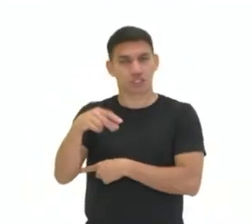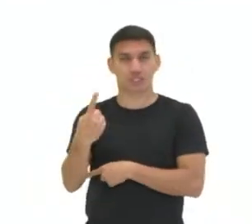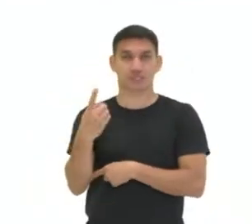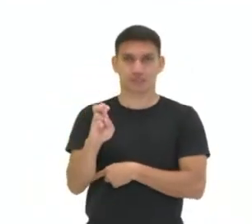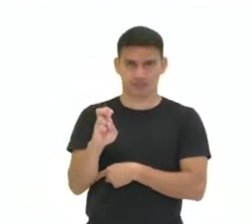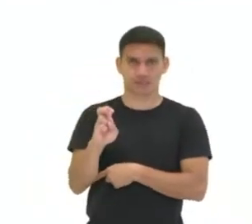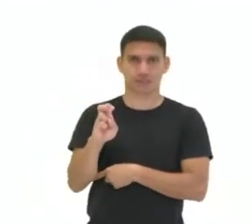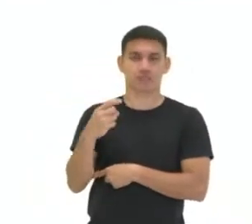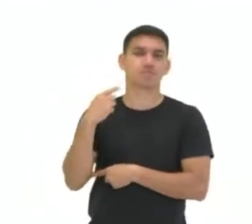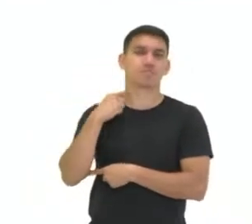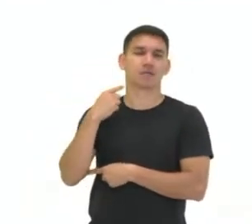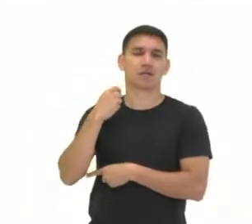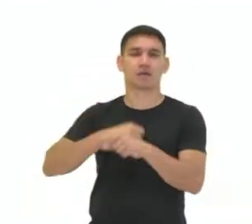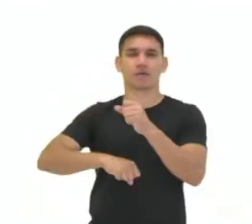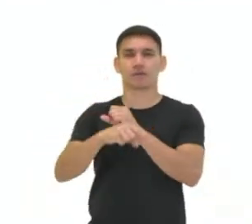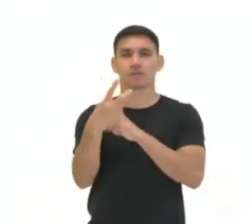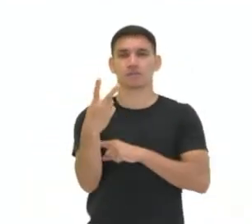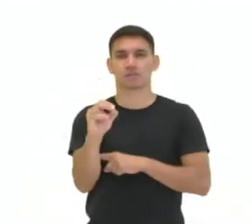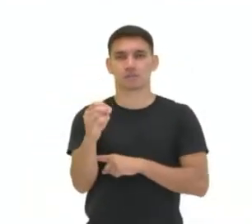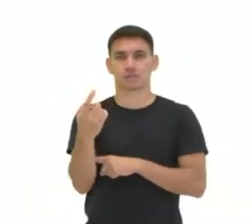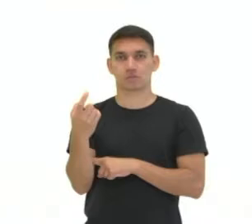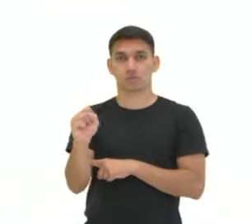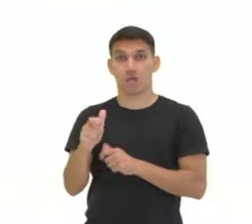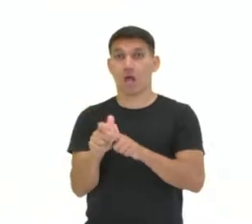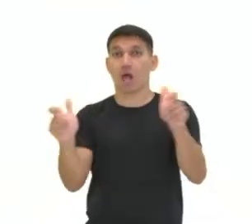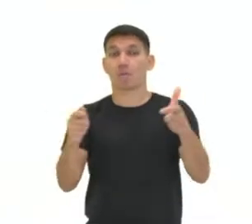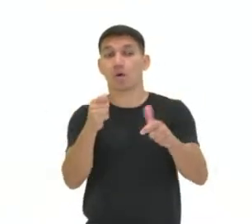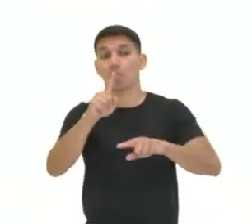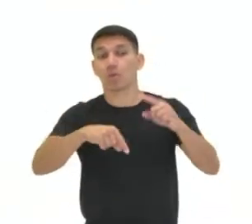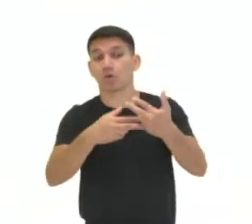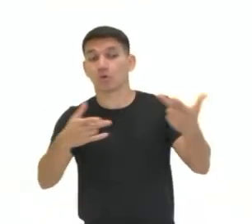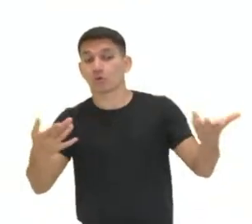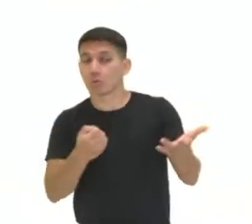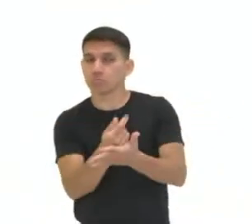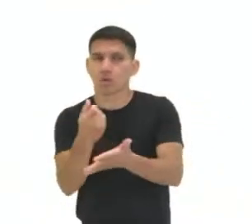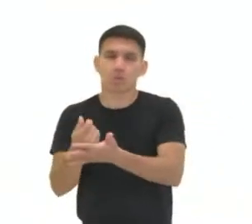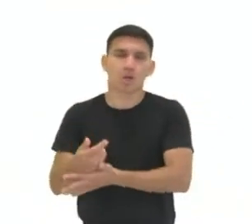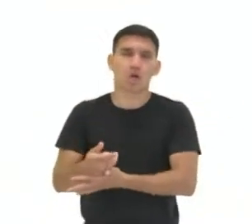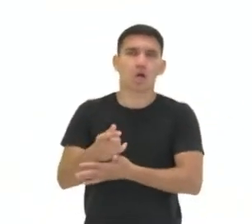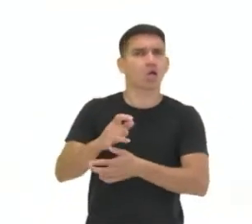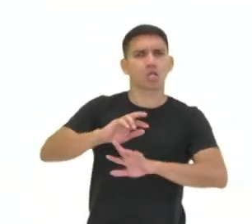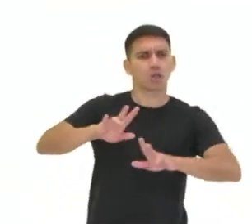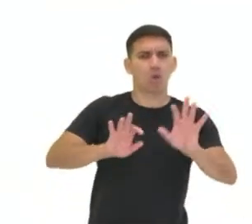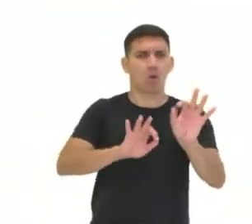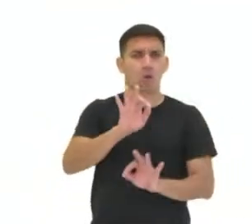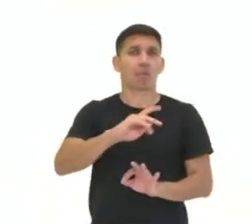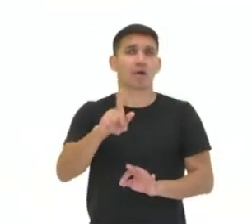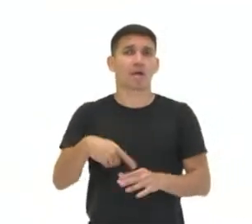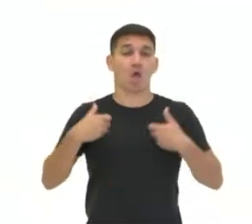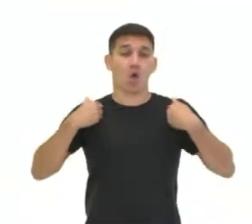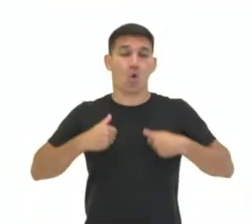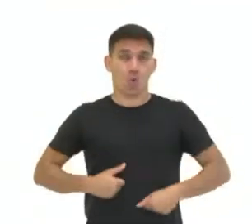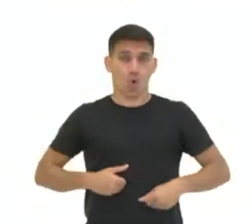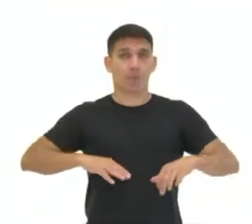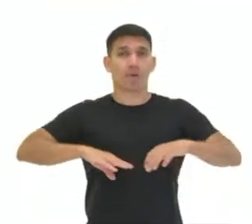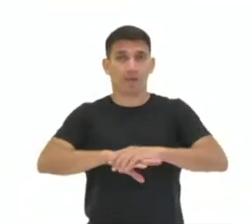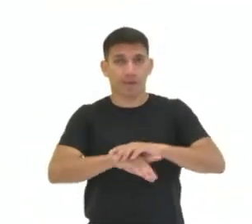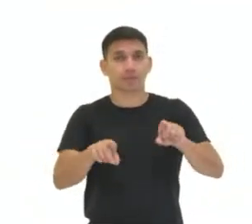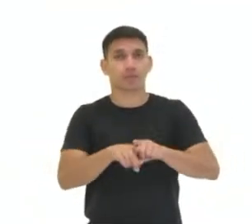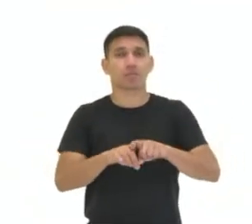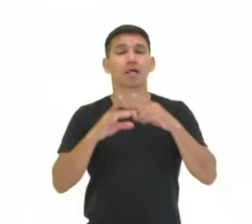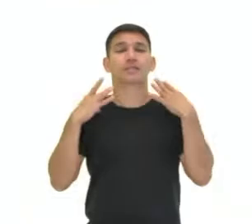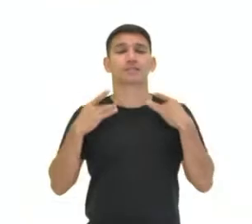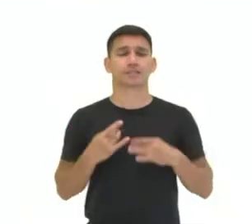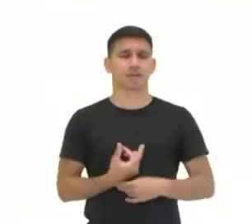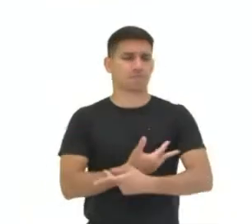A maioria dos produtos adquiridos em compras não planejadas foram roupas, calçados e acessórios.